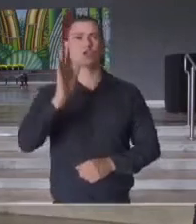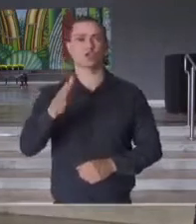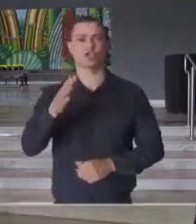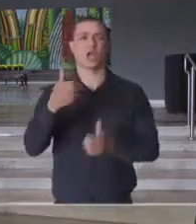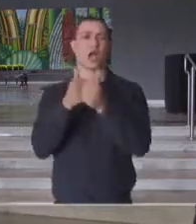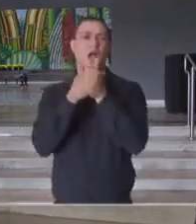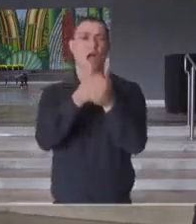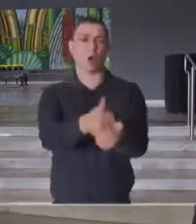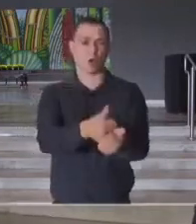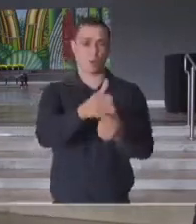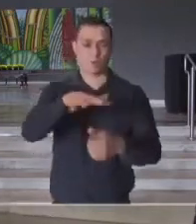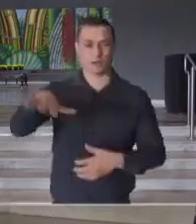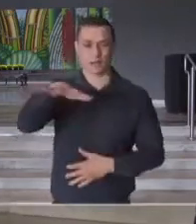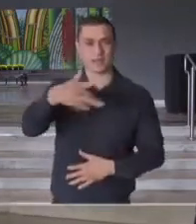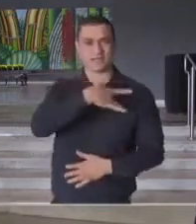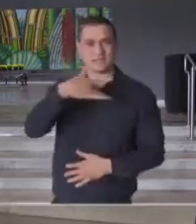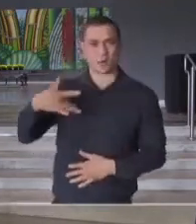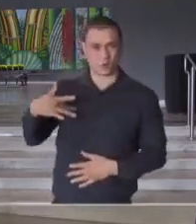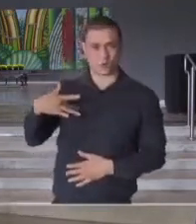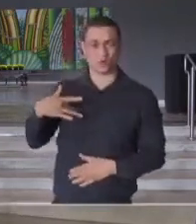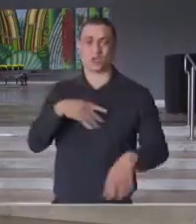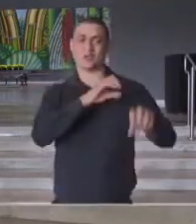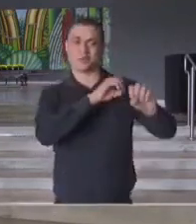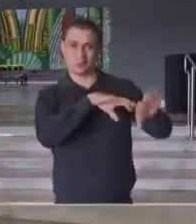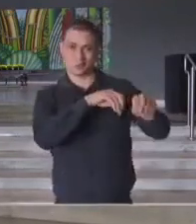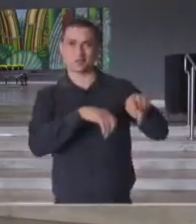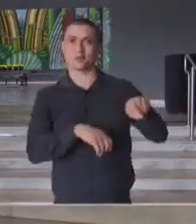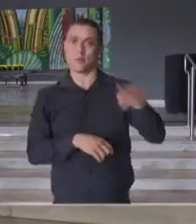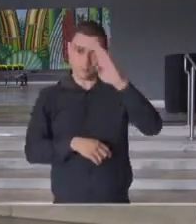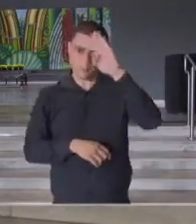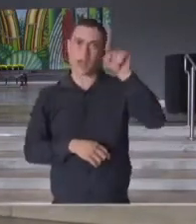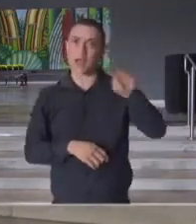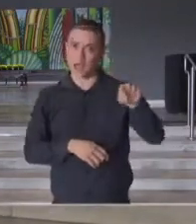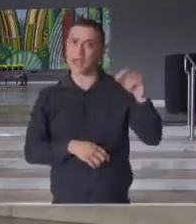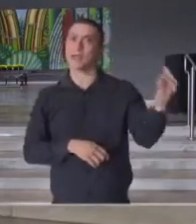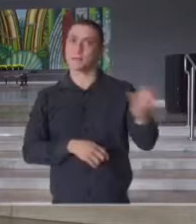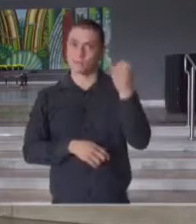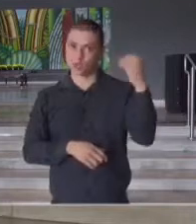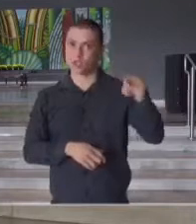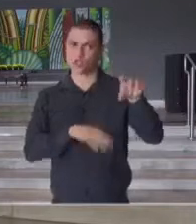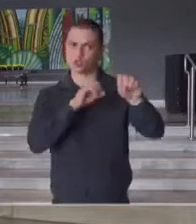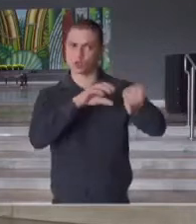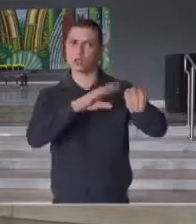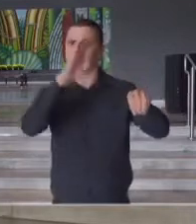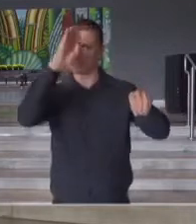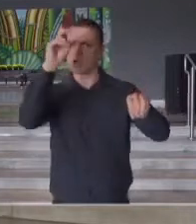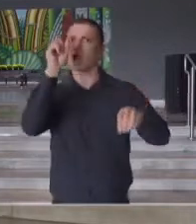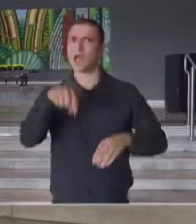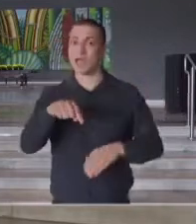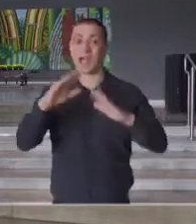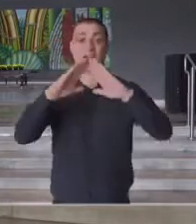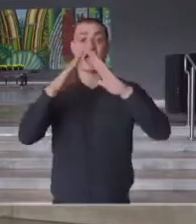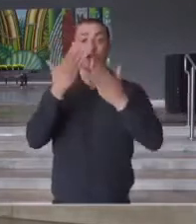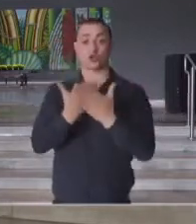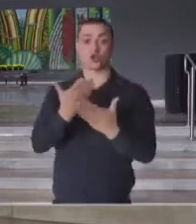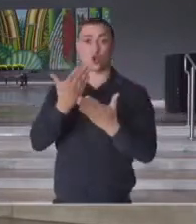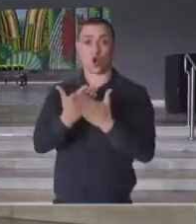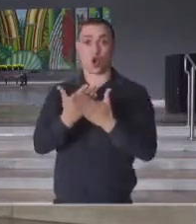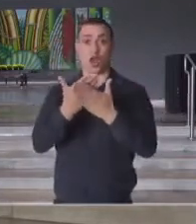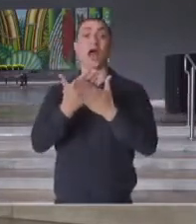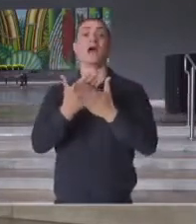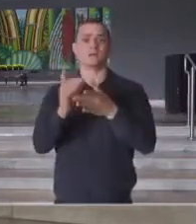com a área da saúde. Educação continua sendo prioridade, continua sendo essencial e as escolas